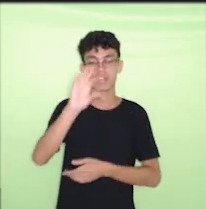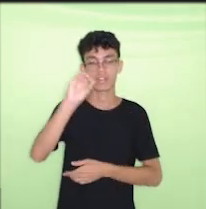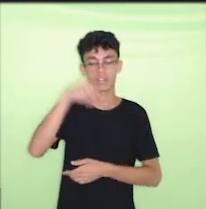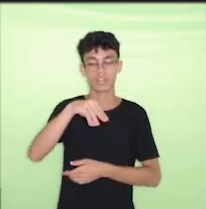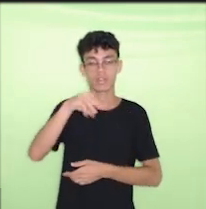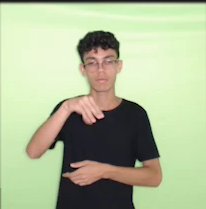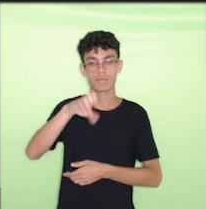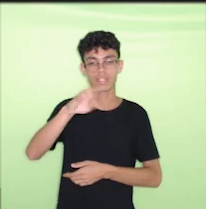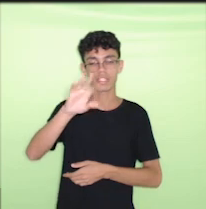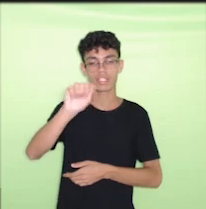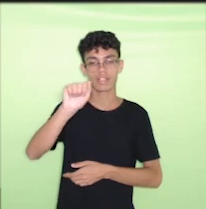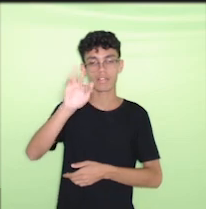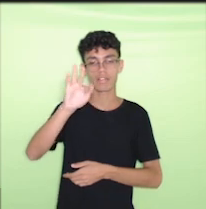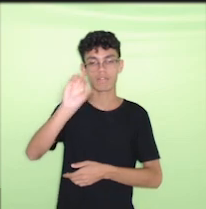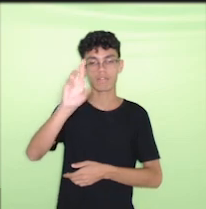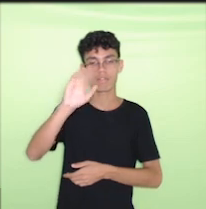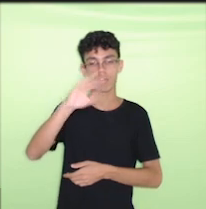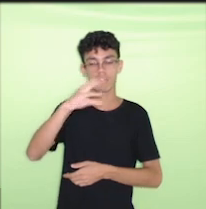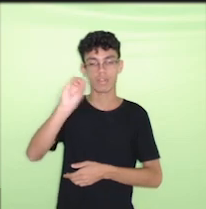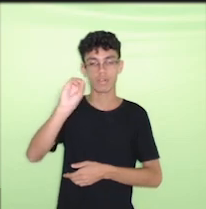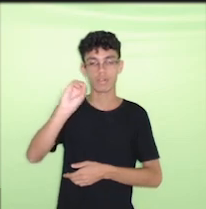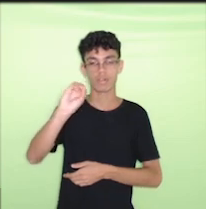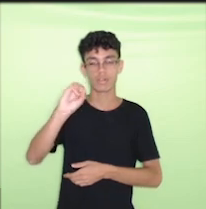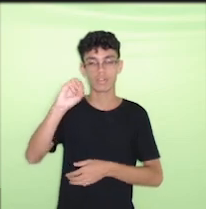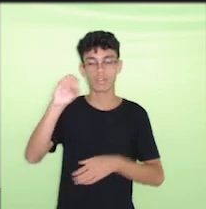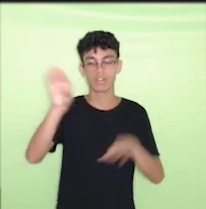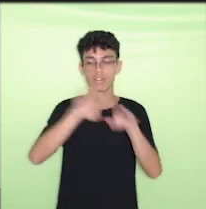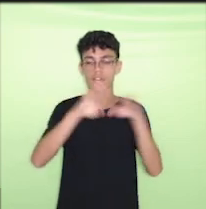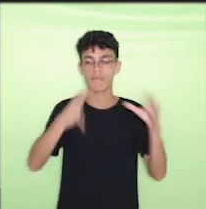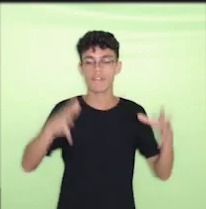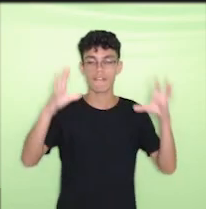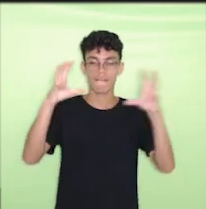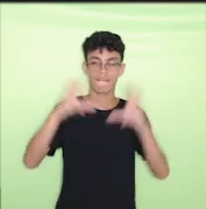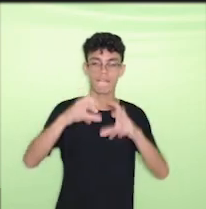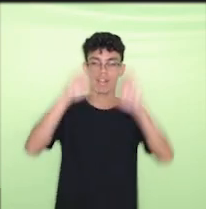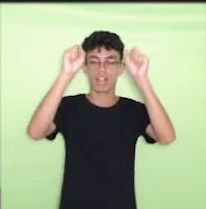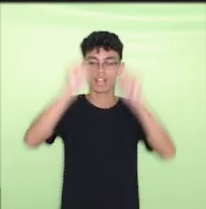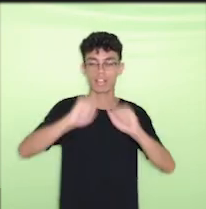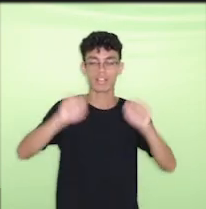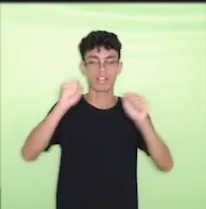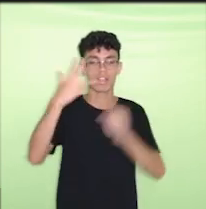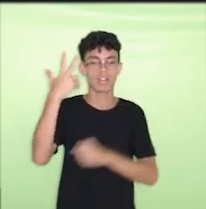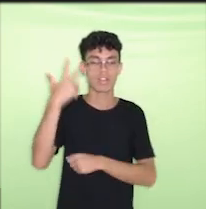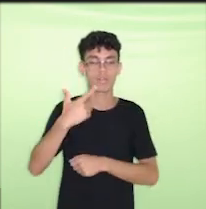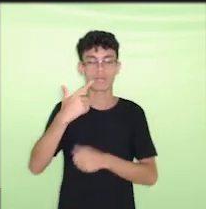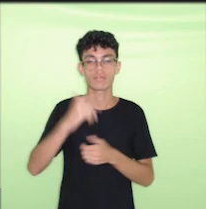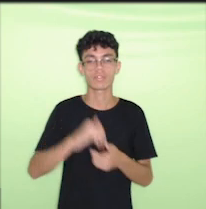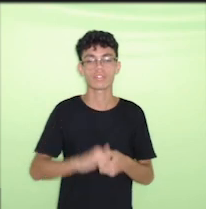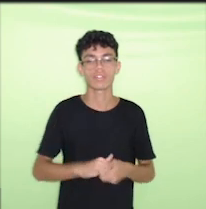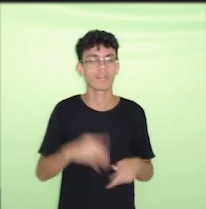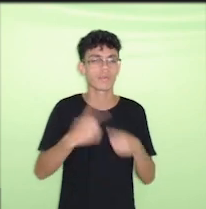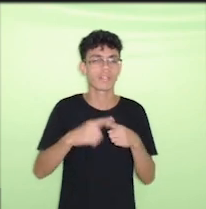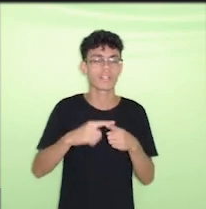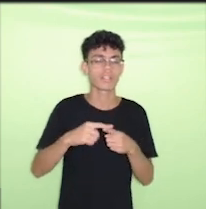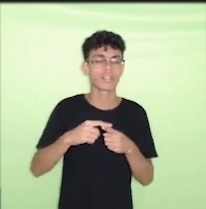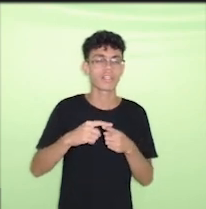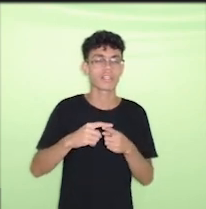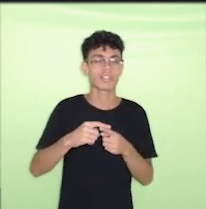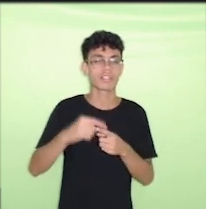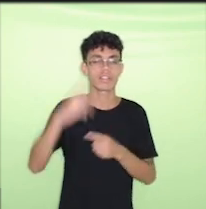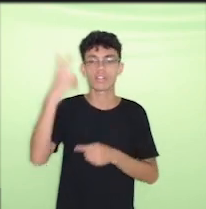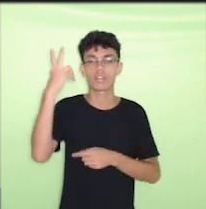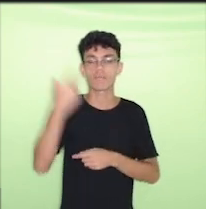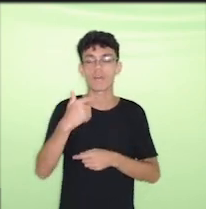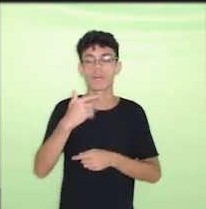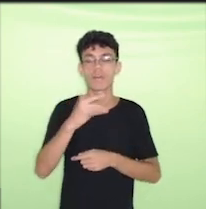das peças explica o apagamento das mesmas? Porque é mais comum ver adaptações